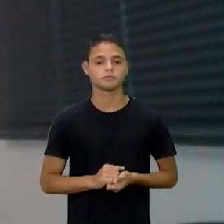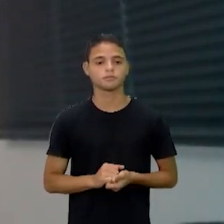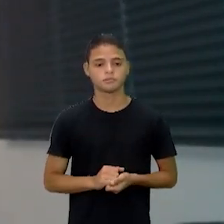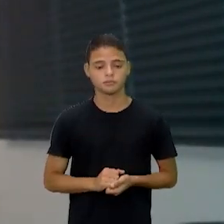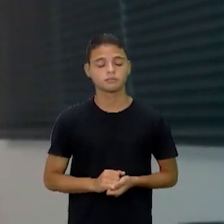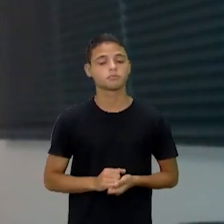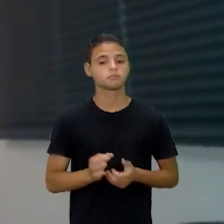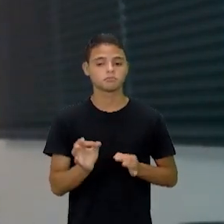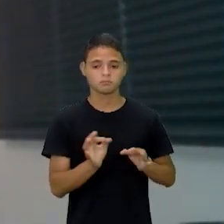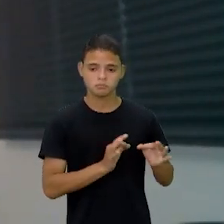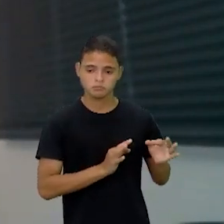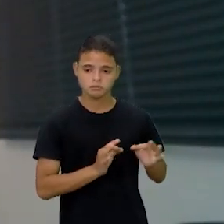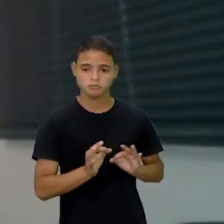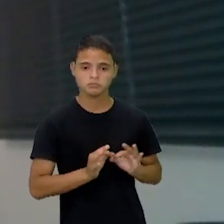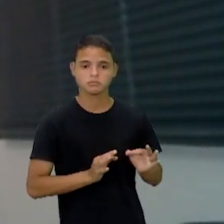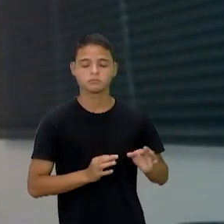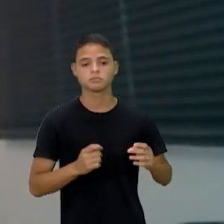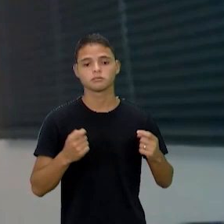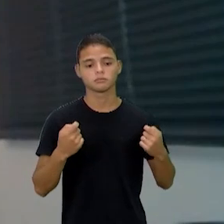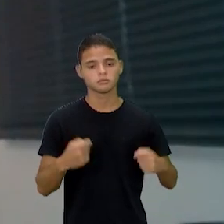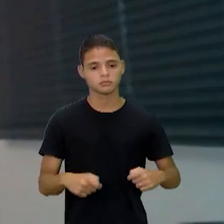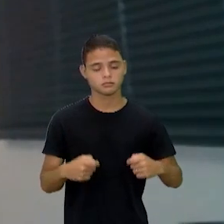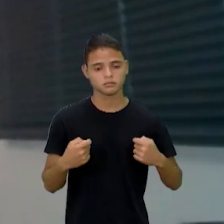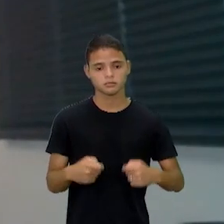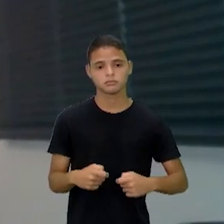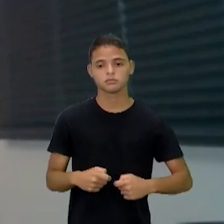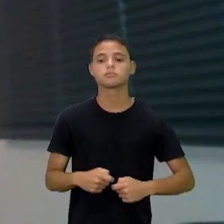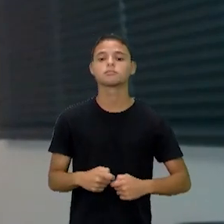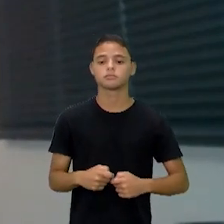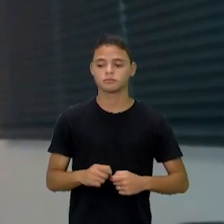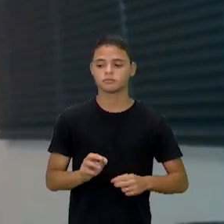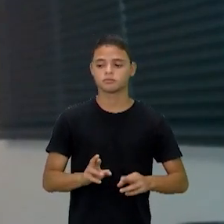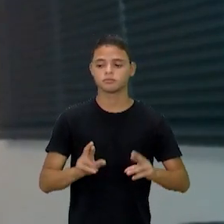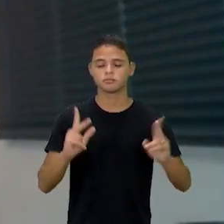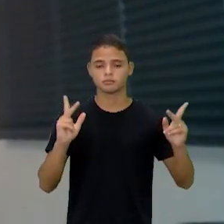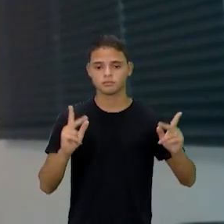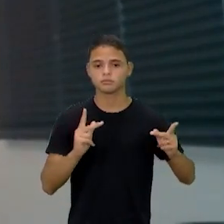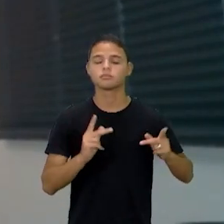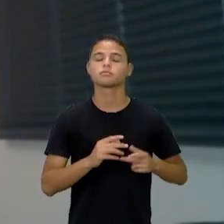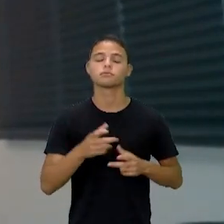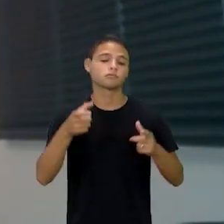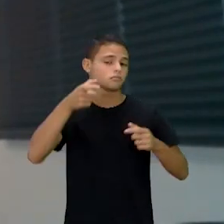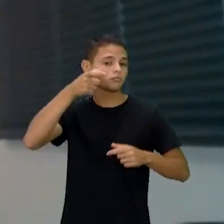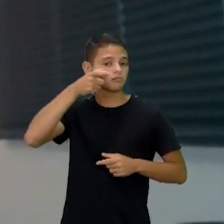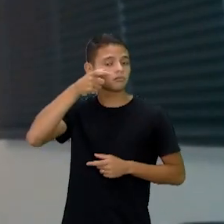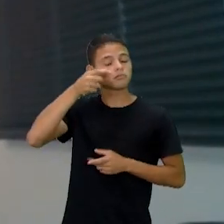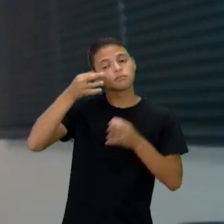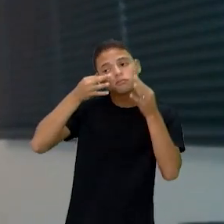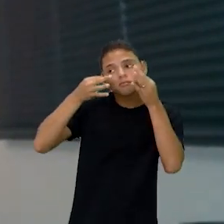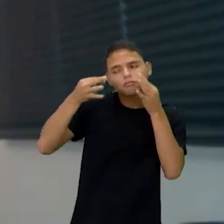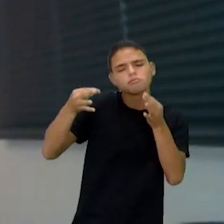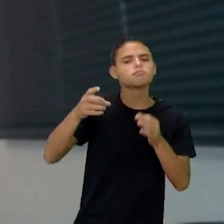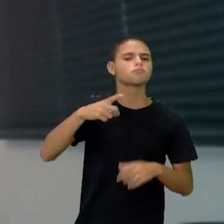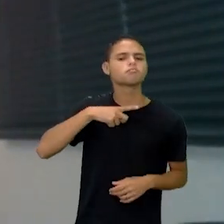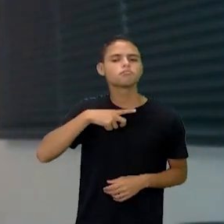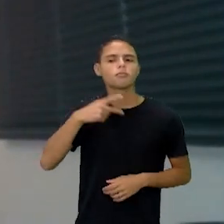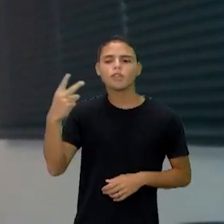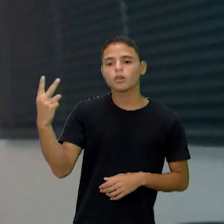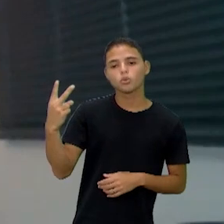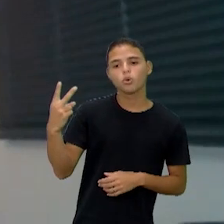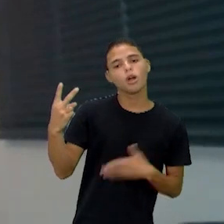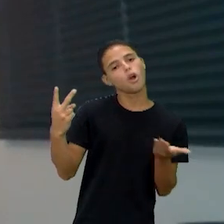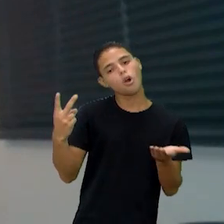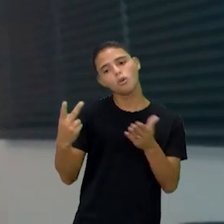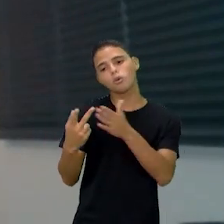vai fazer o diagnóstico, a gente precisa fazer esses diagnósticos diferenciais e observar se realmente tem ali aquela dupla condição.